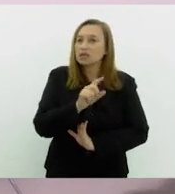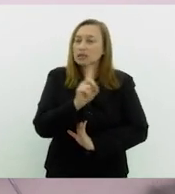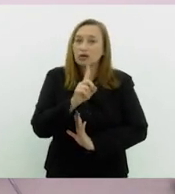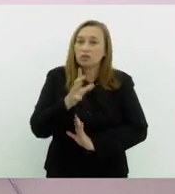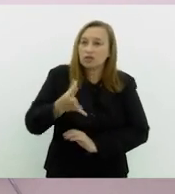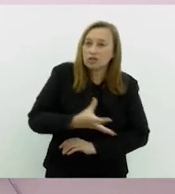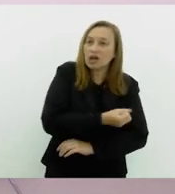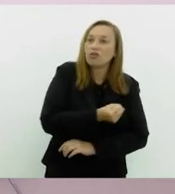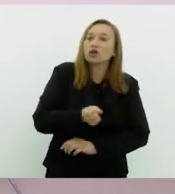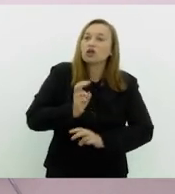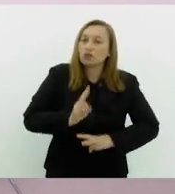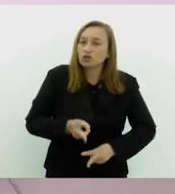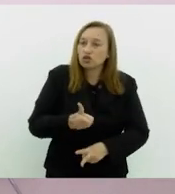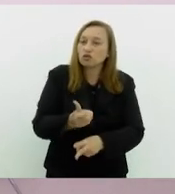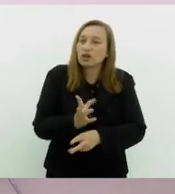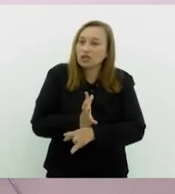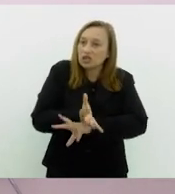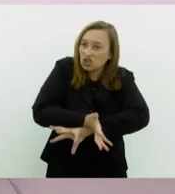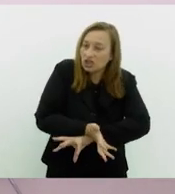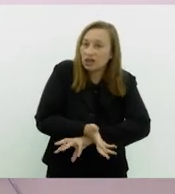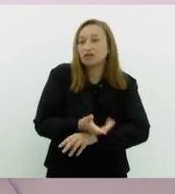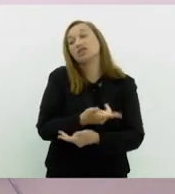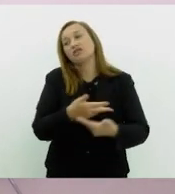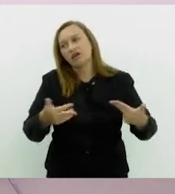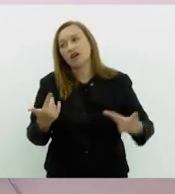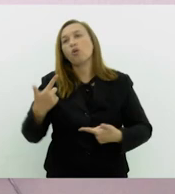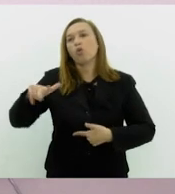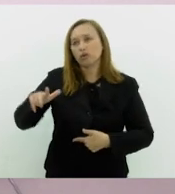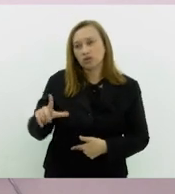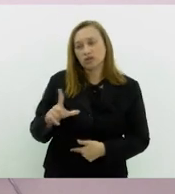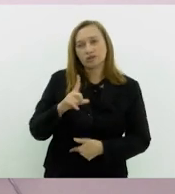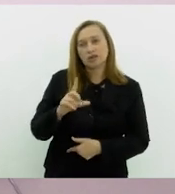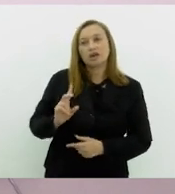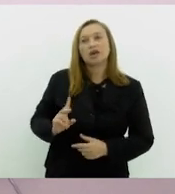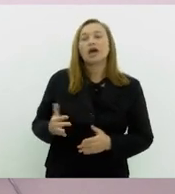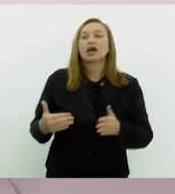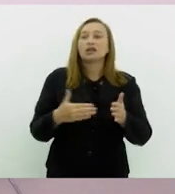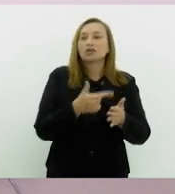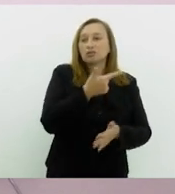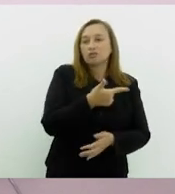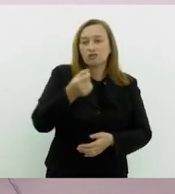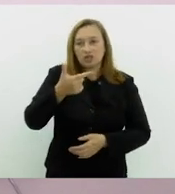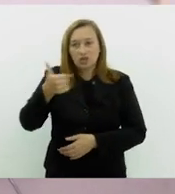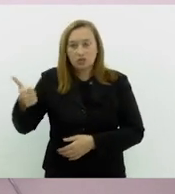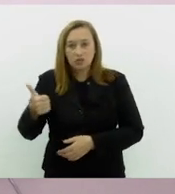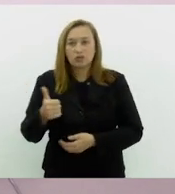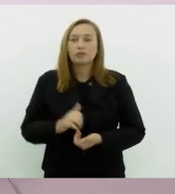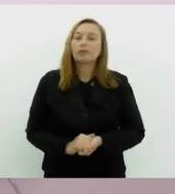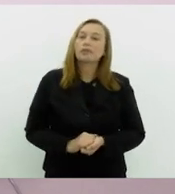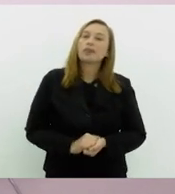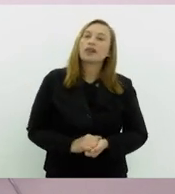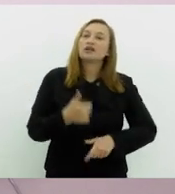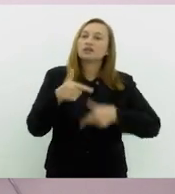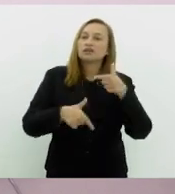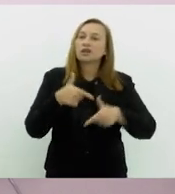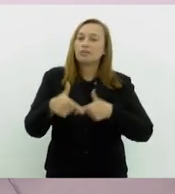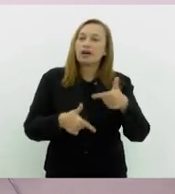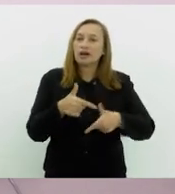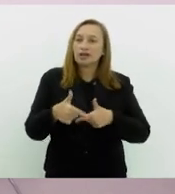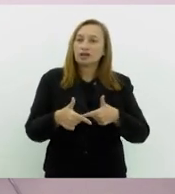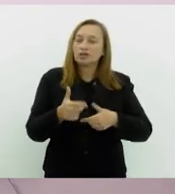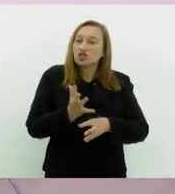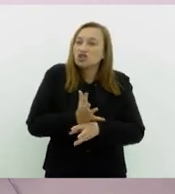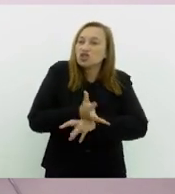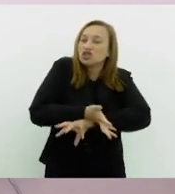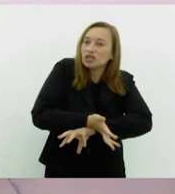e continuaram. Claro, tem muitas ainda, né? Só em 2021. O que incide sobre a especificidade do trabalho análogo ao de escravo